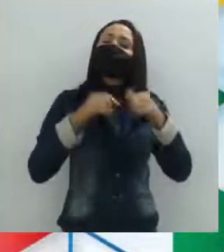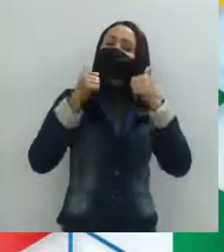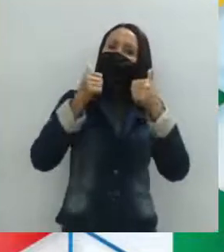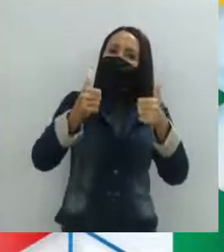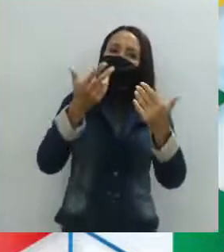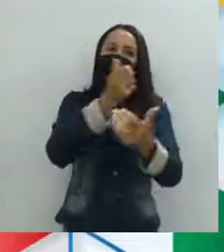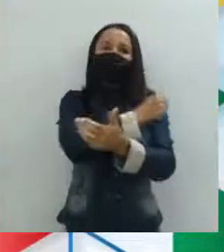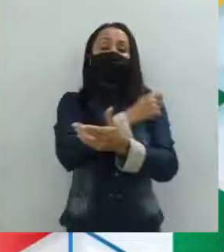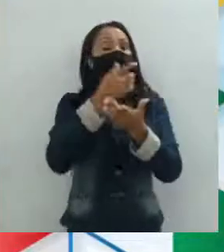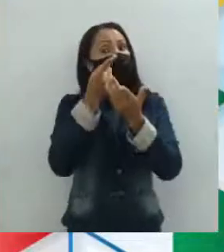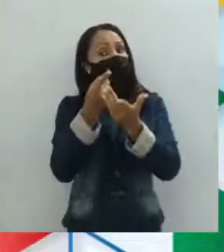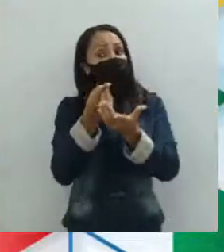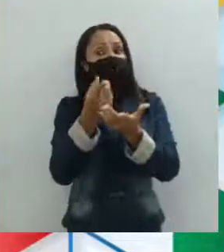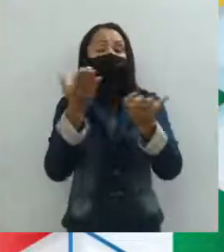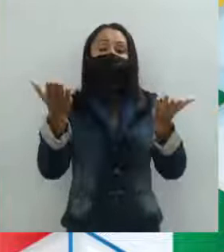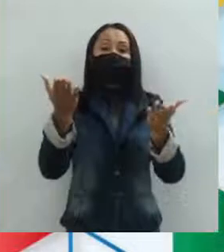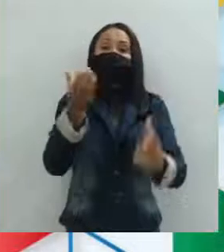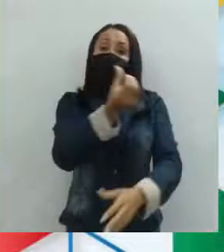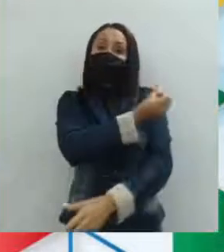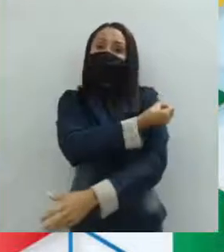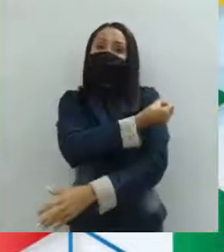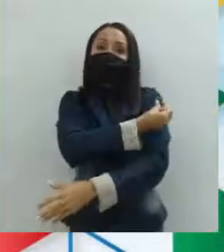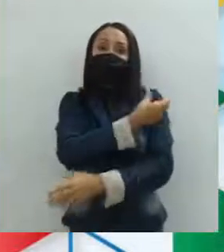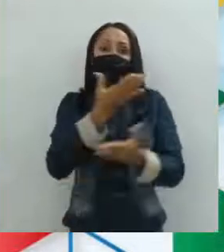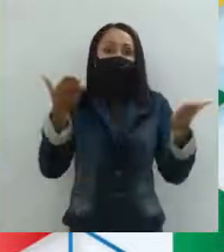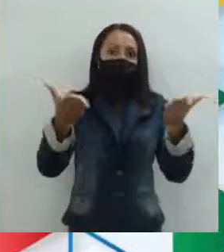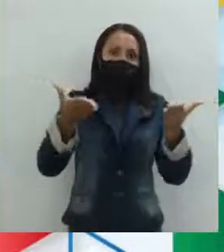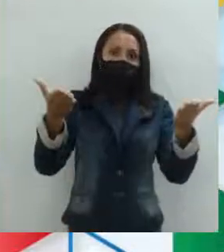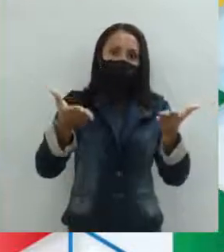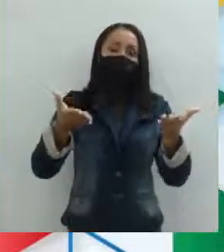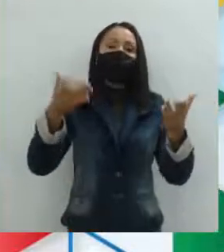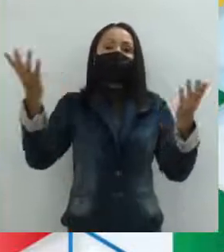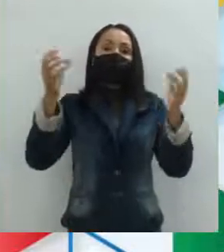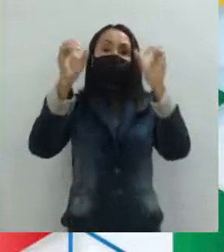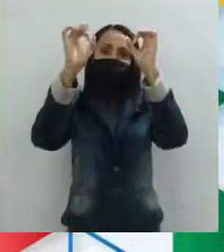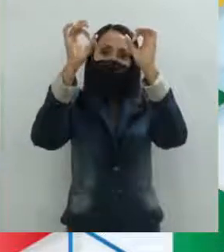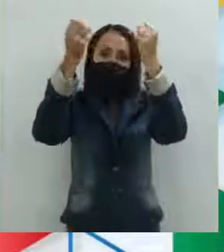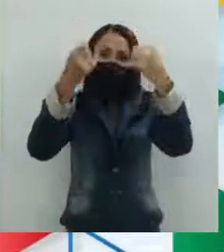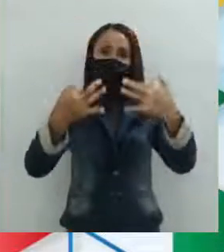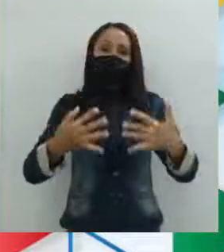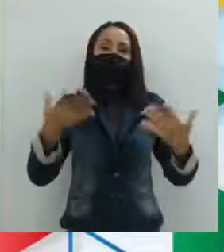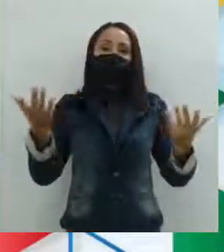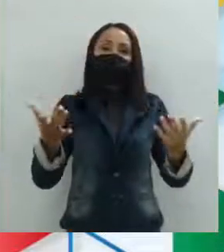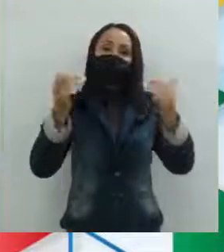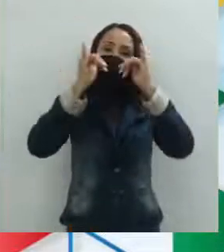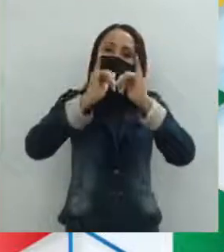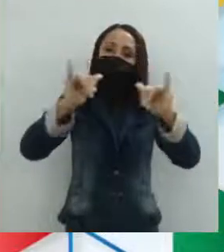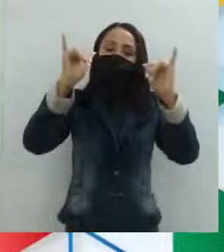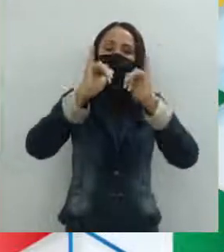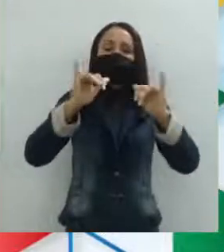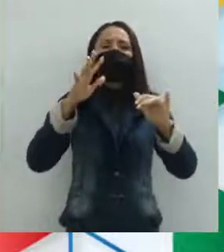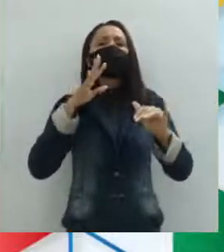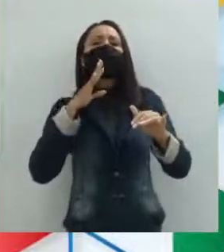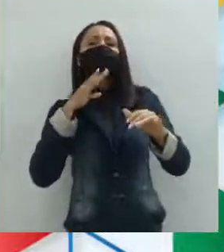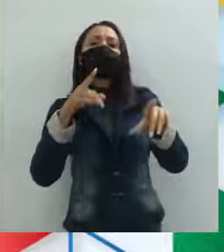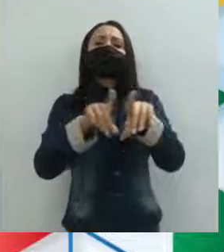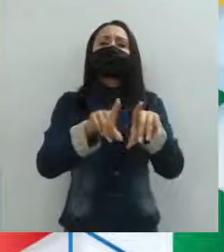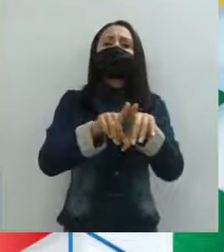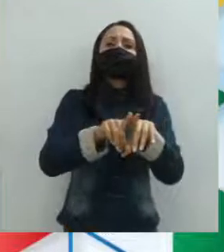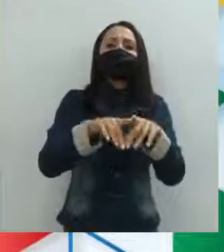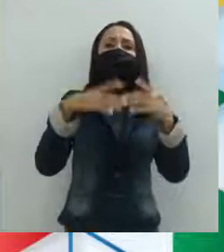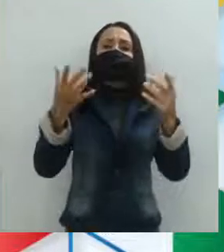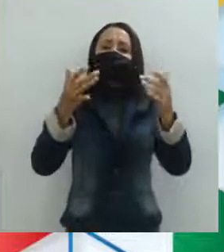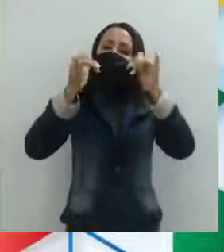estudante. Você, estudante do sexto ano, hoje vamos trabalhar a notícia e vamos conhecer o que?